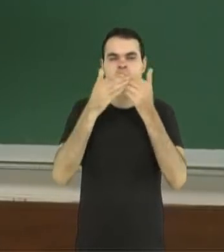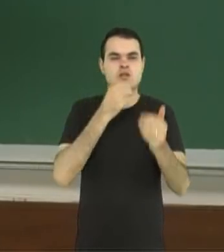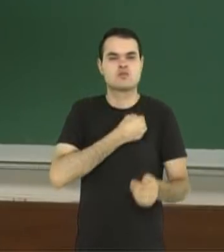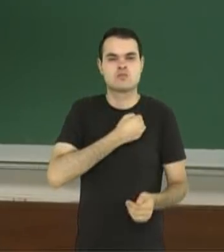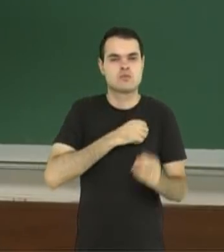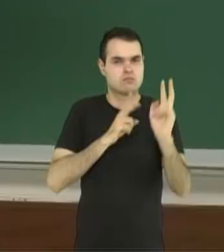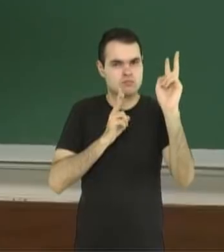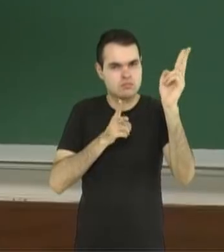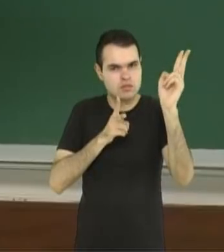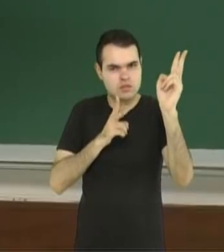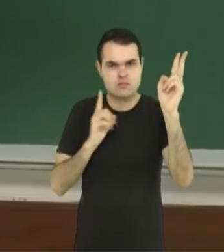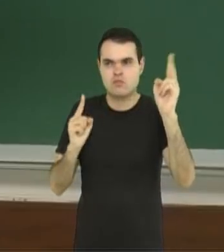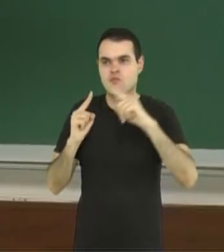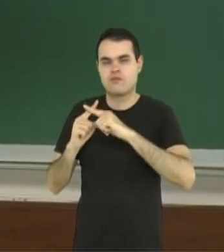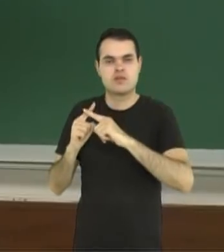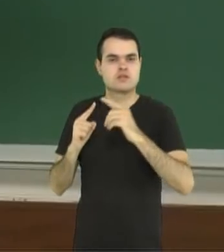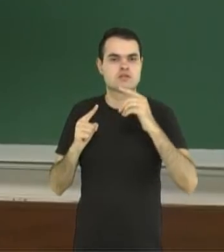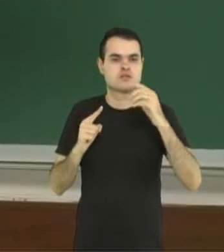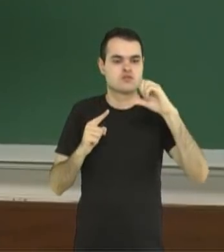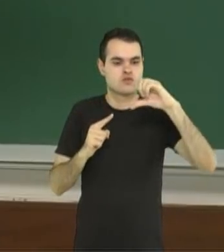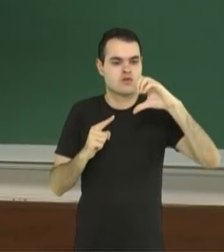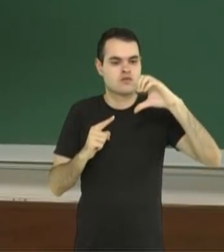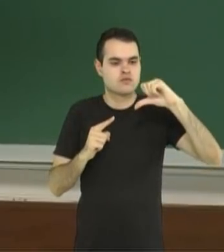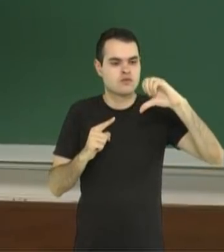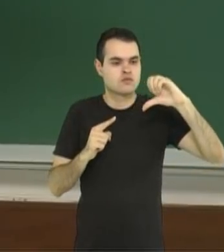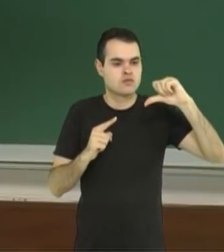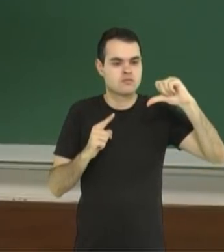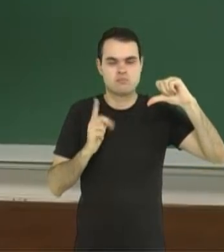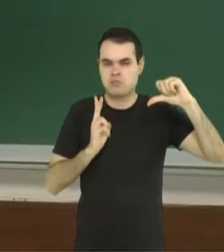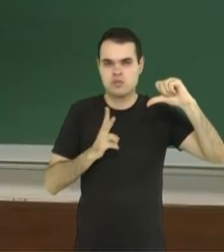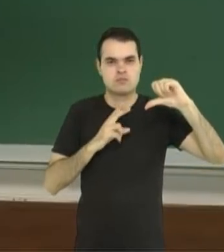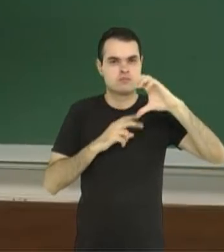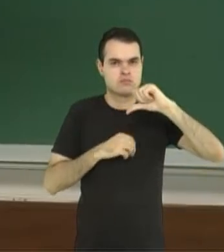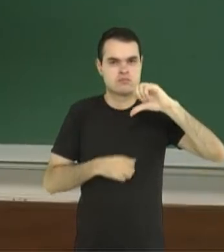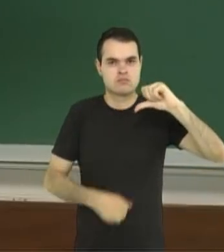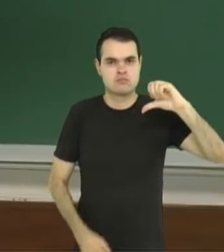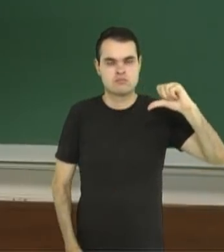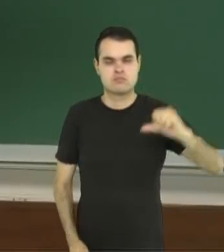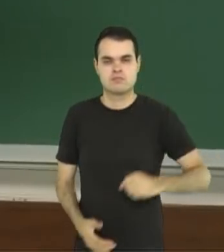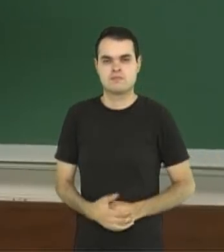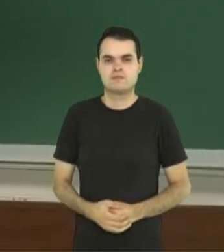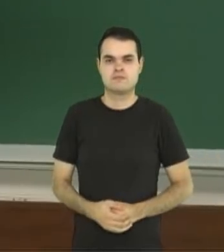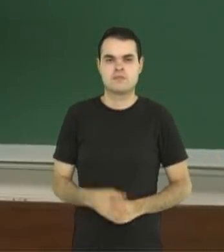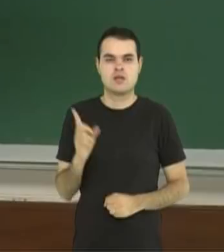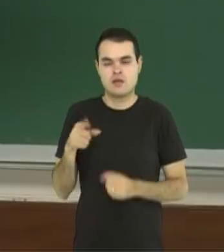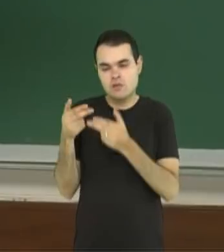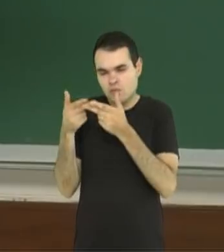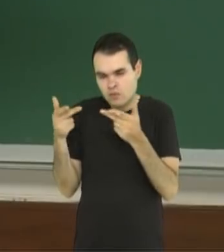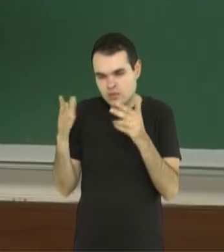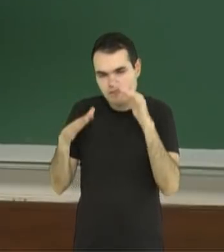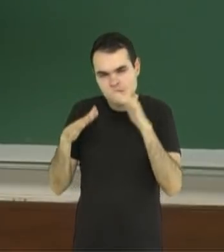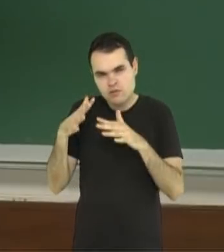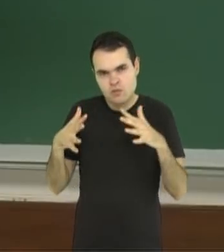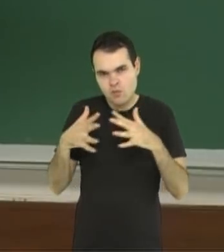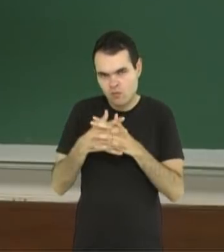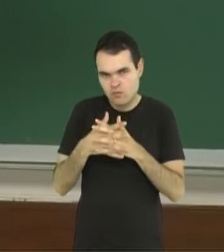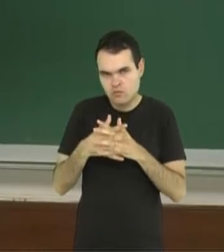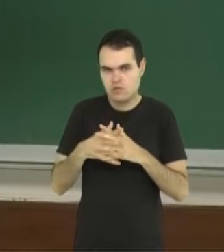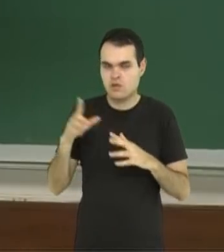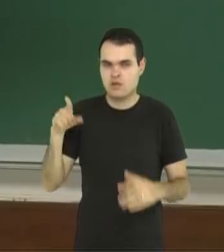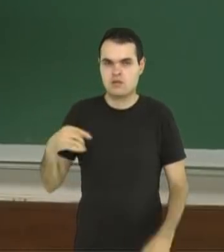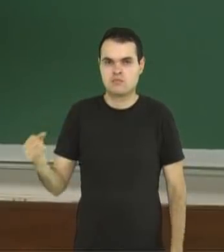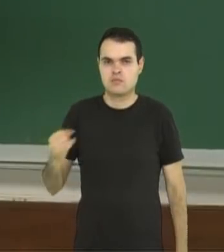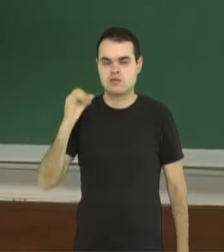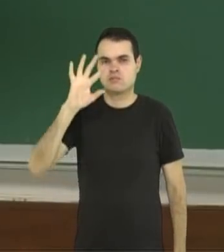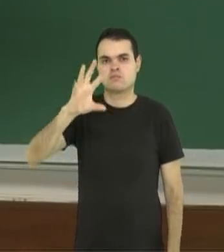qualquer número, se eu multiplicar 1, né, por 999, será 999. Então, são coisas que às vezes confundem, tá? É bem